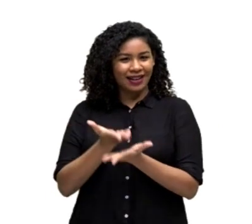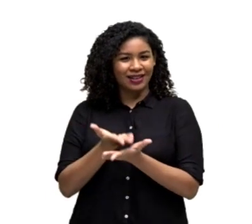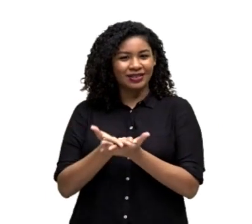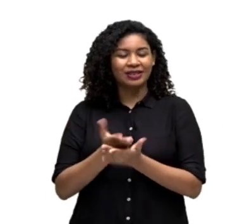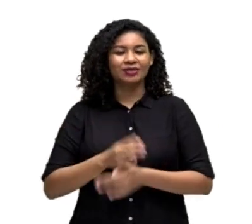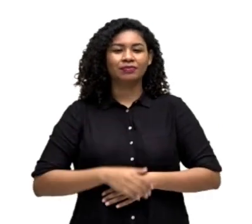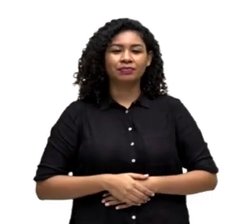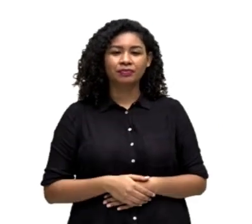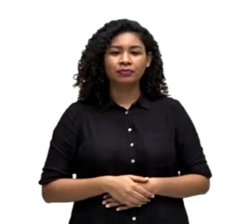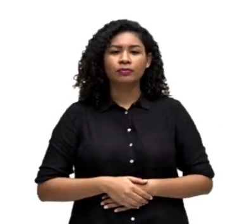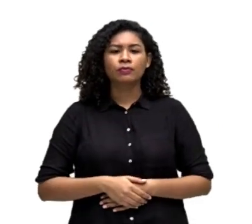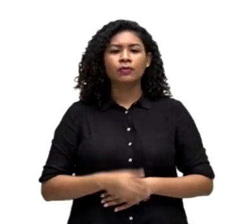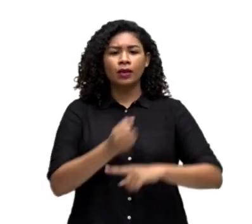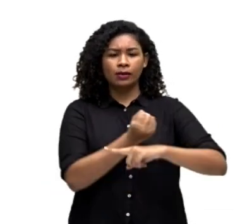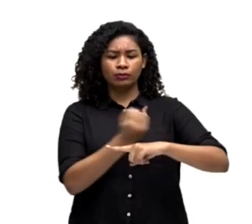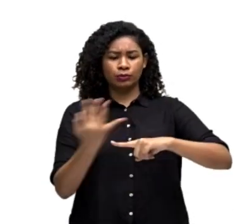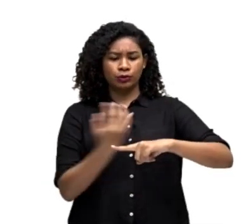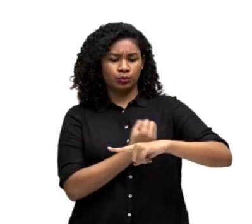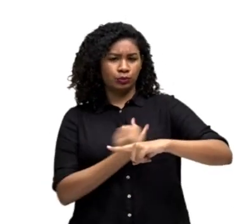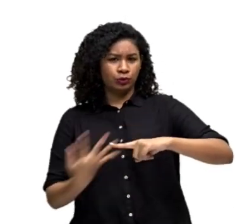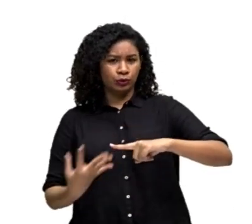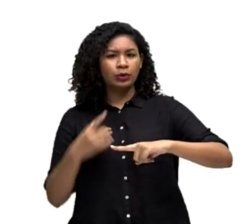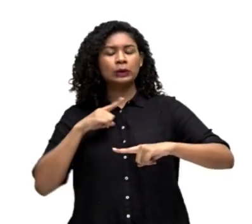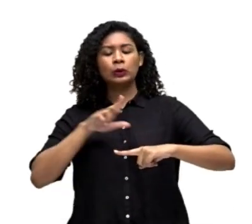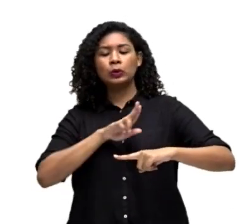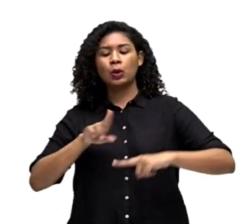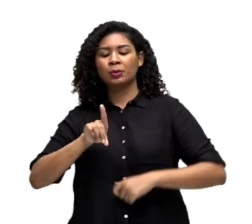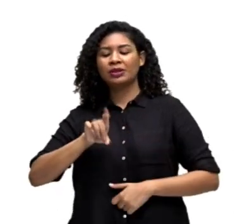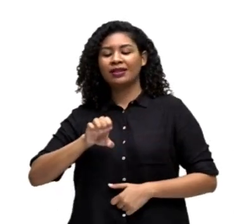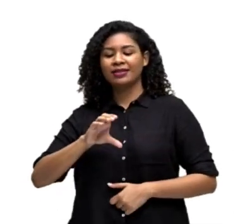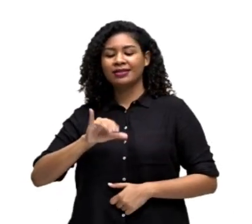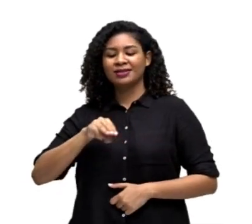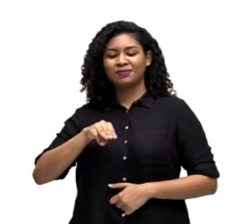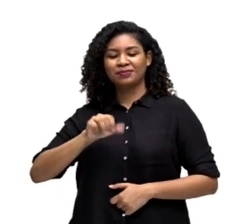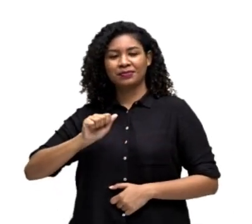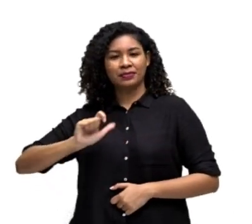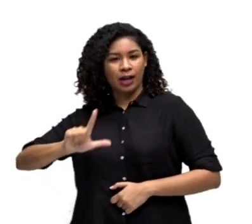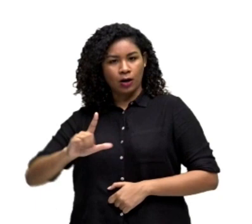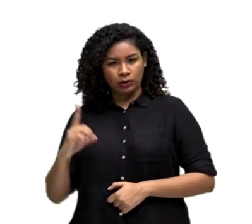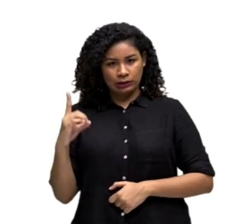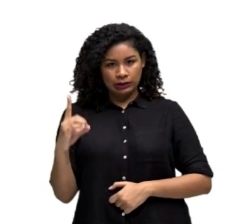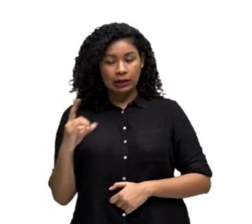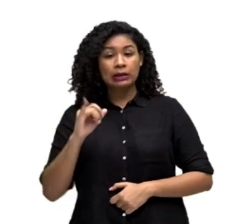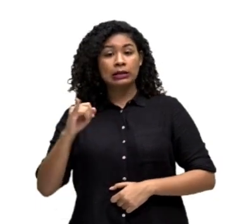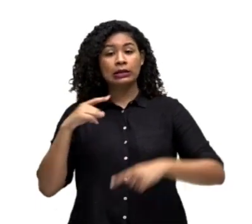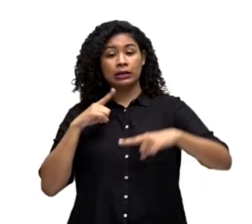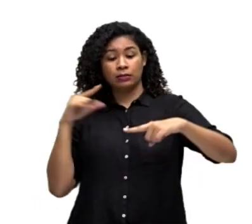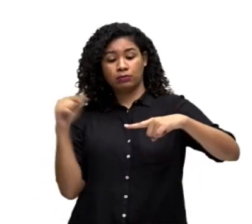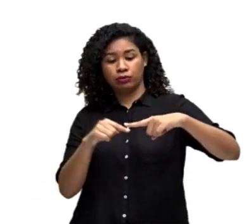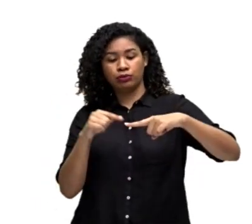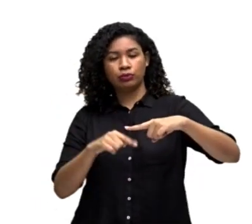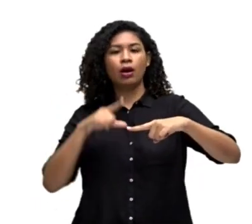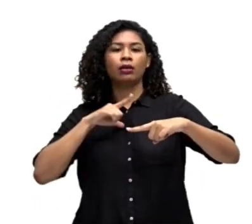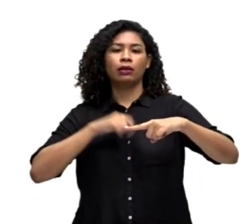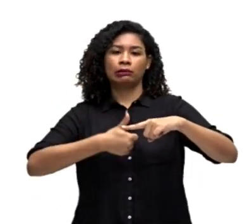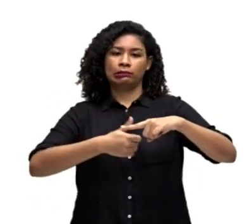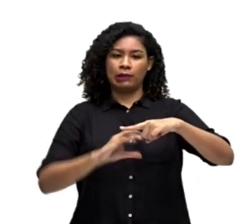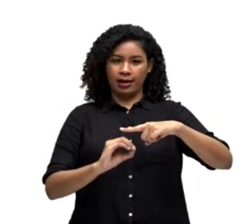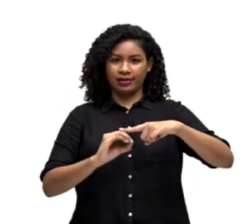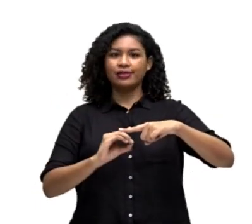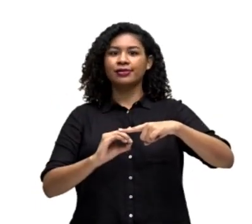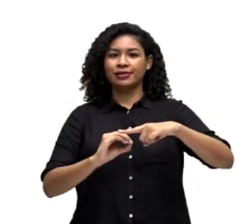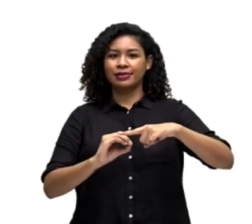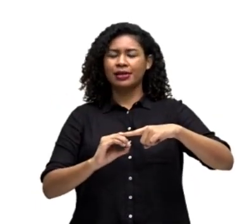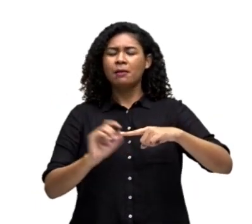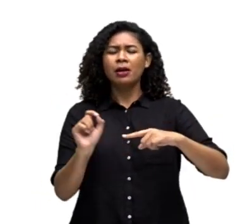Bem, uma fração é chamada decimal quando o denominador for uma potência de 10.